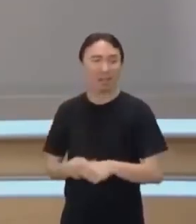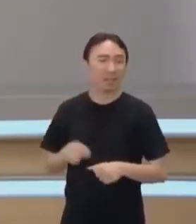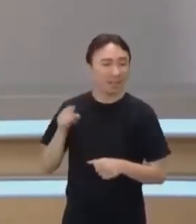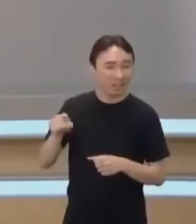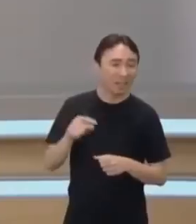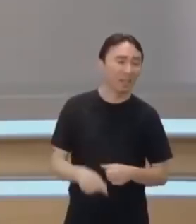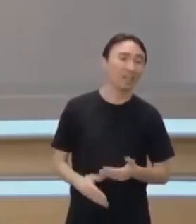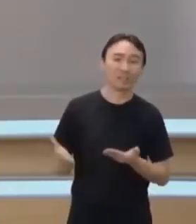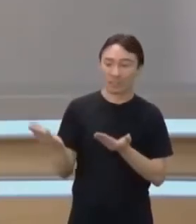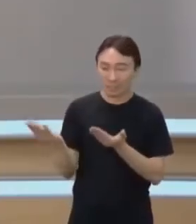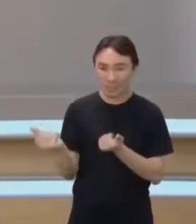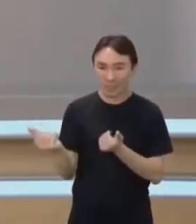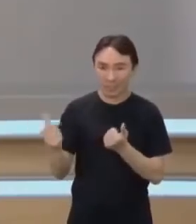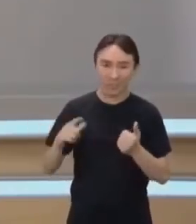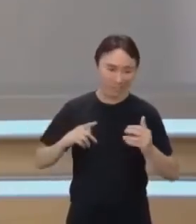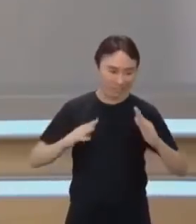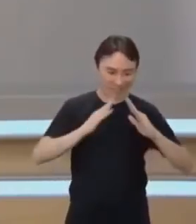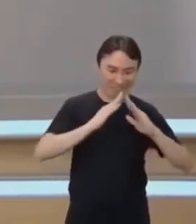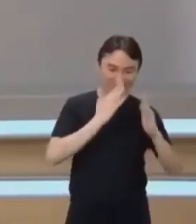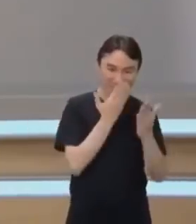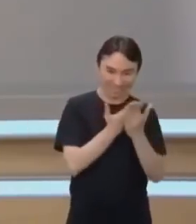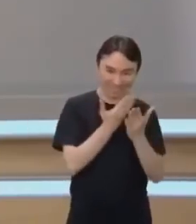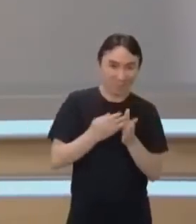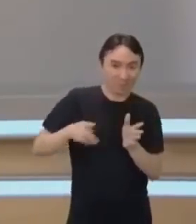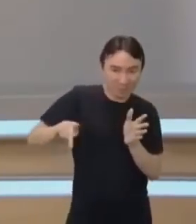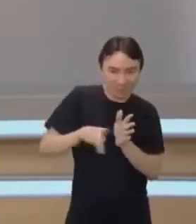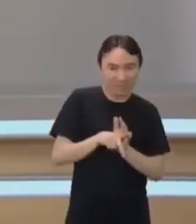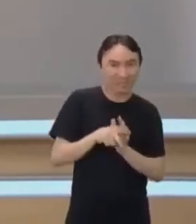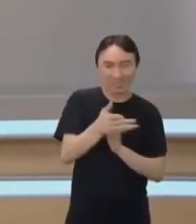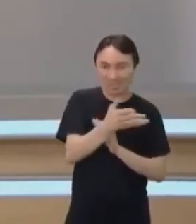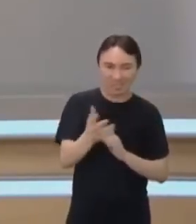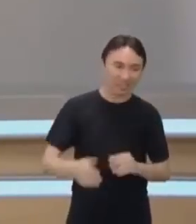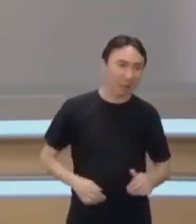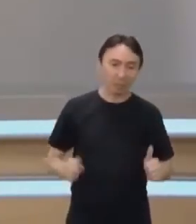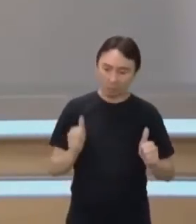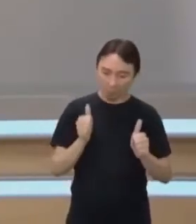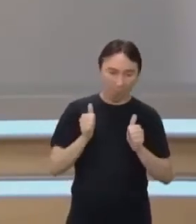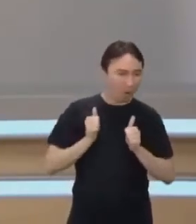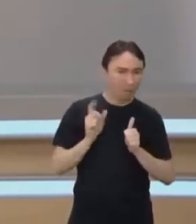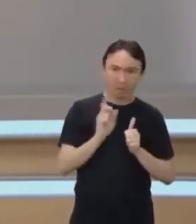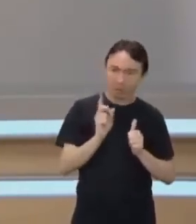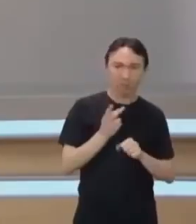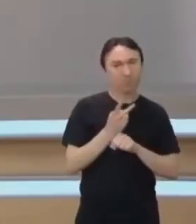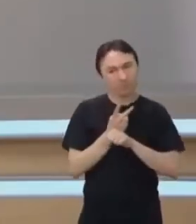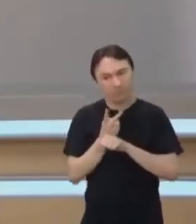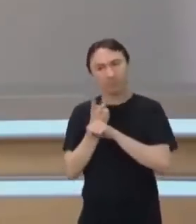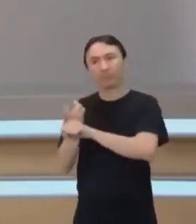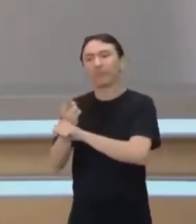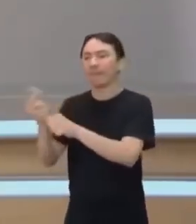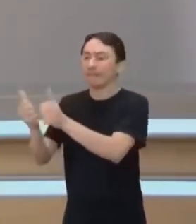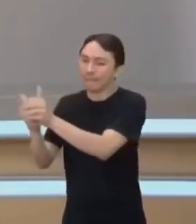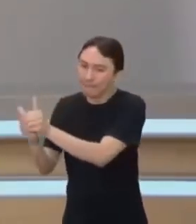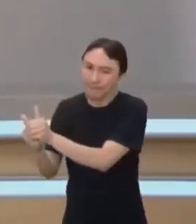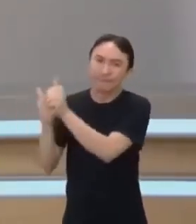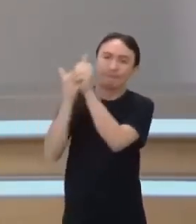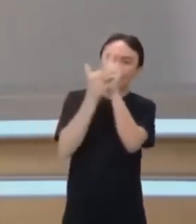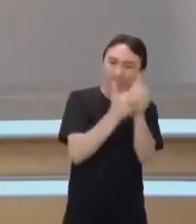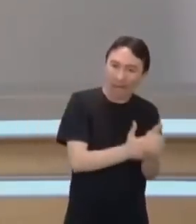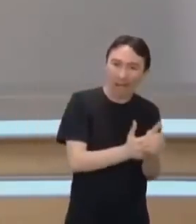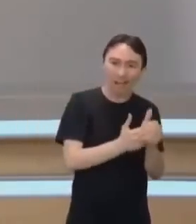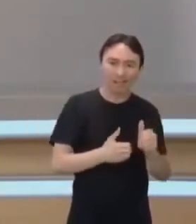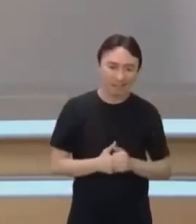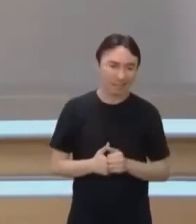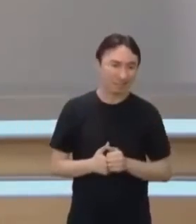cada jovem que acompanha nossas unidades de ensino. E por isso é importante a gente estar apropriado em relação a esses indicadores